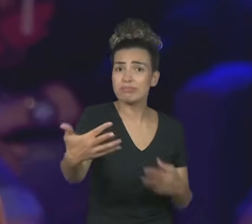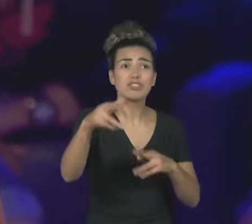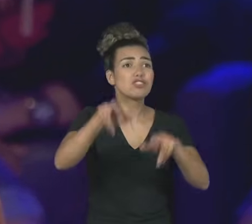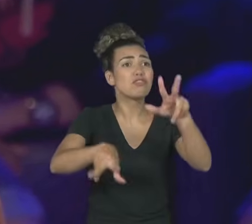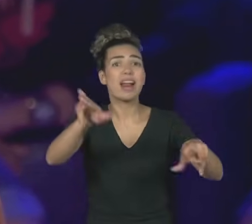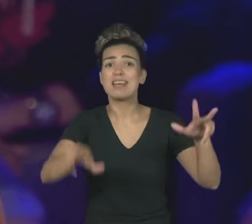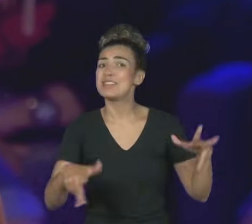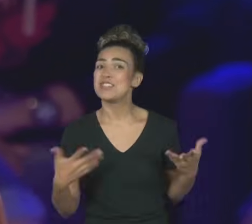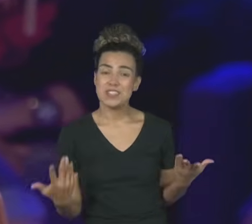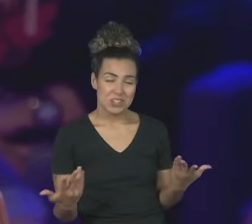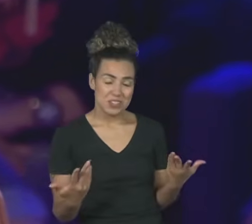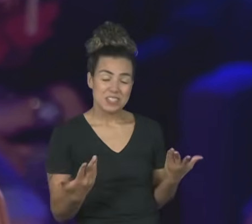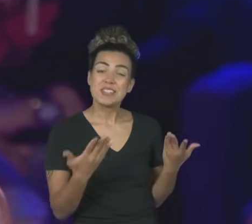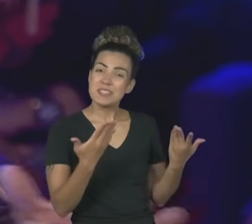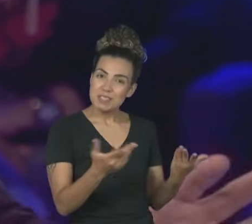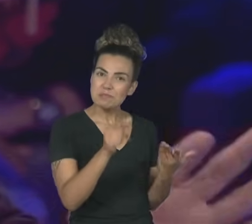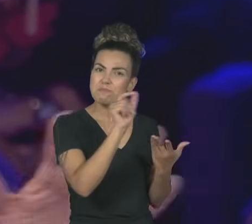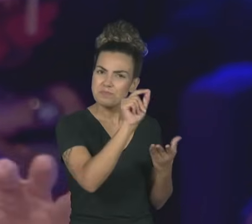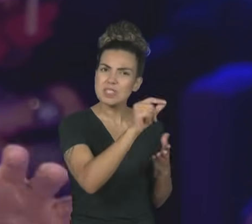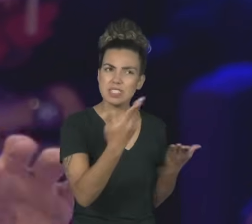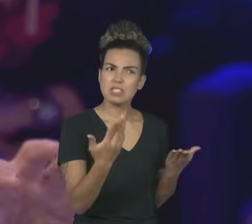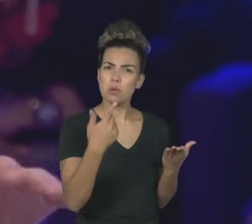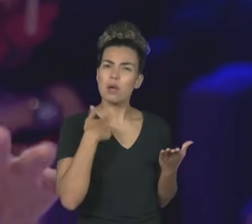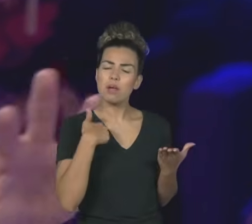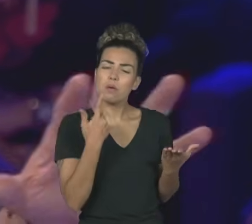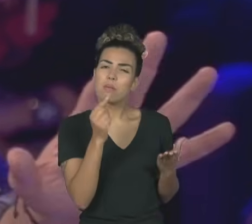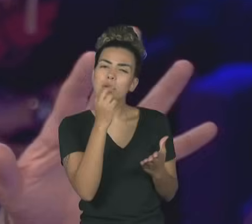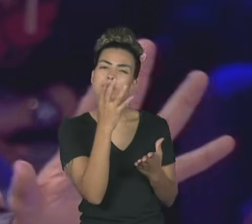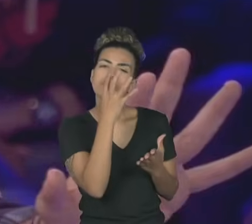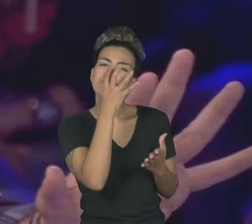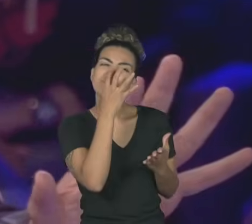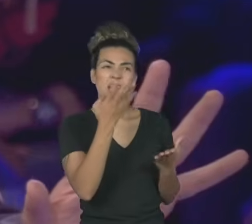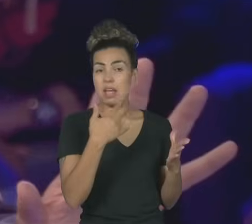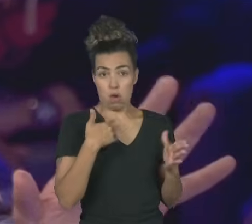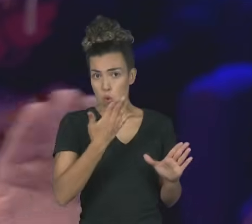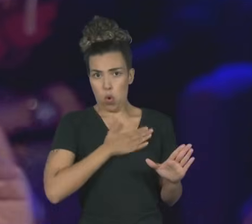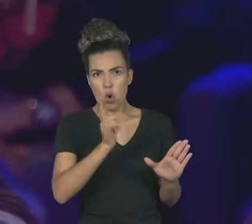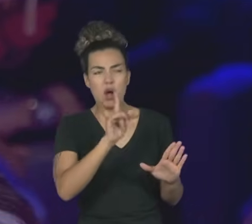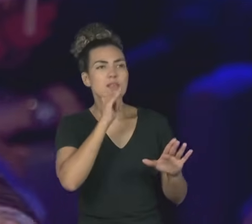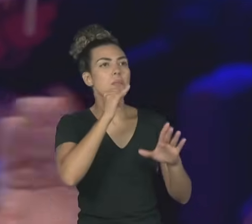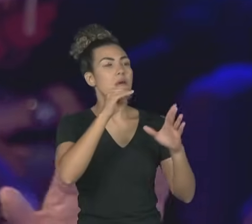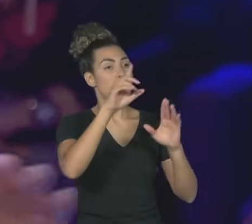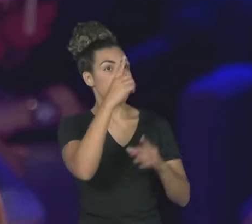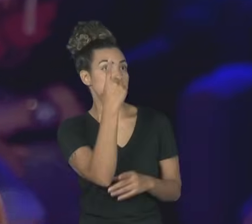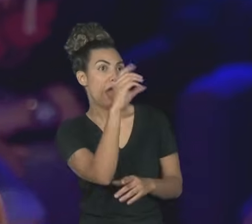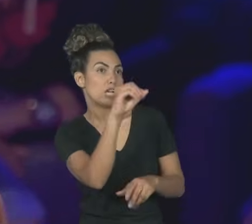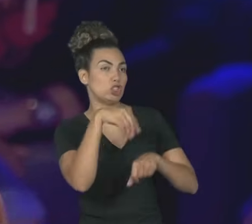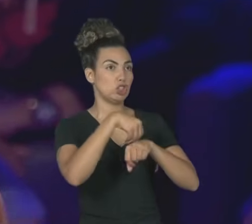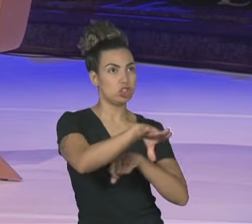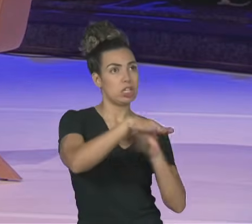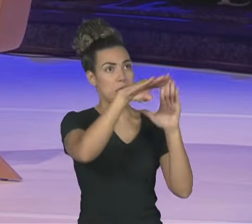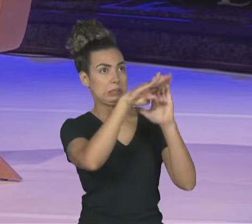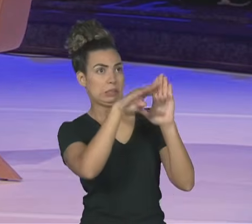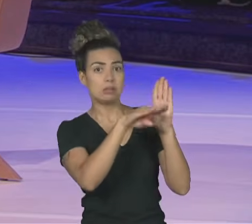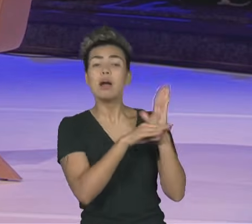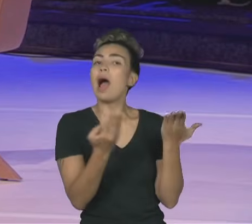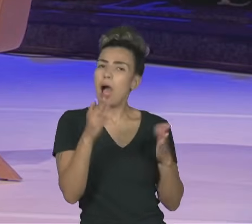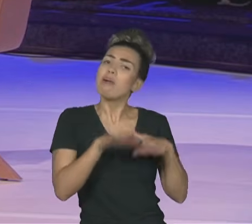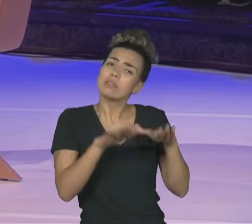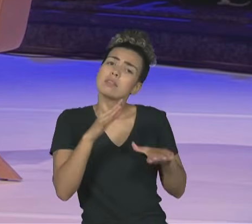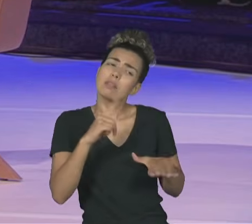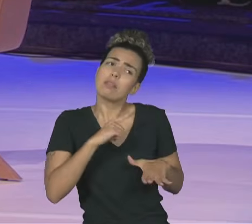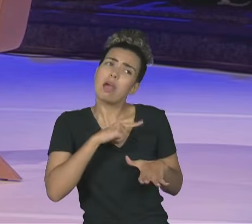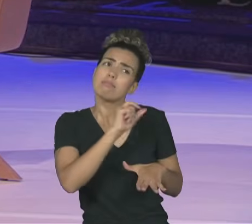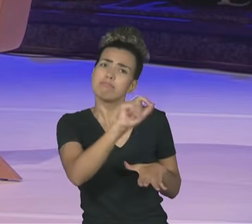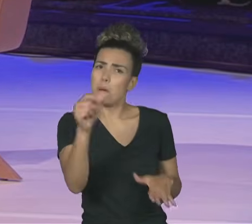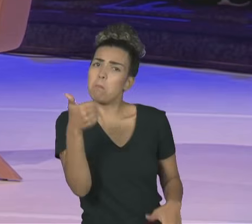isso me incomoda tanto a história 10 lições. Às vezes tem 10 lições de coisas profundas, né? A gente está brincando com um pedaço só. Mas assim, porque